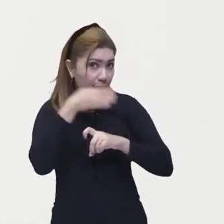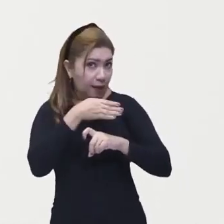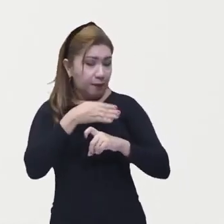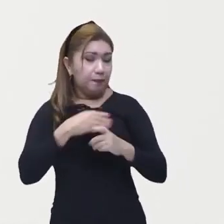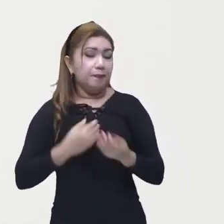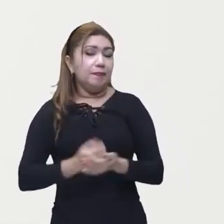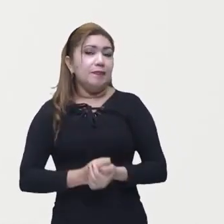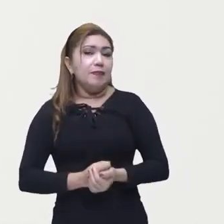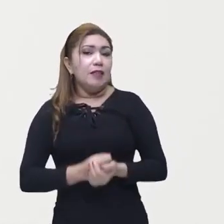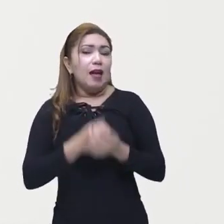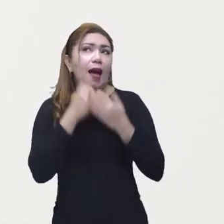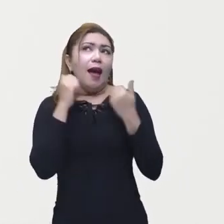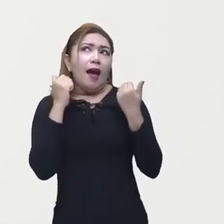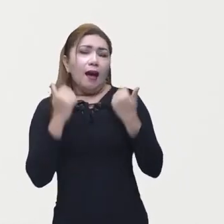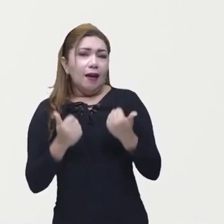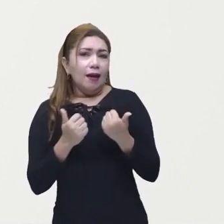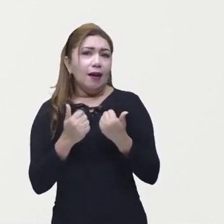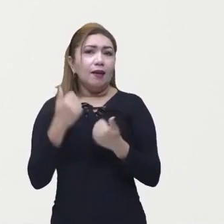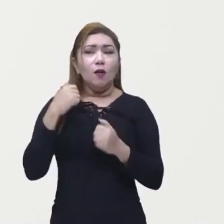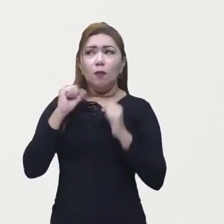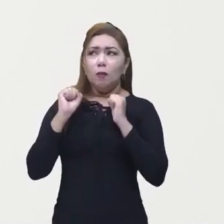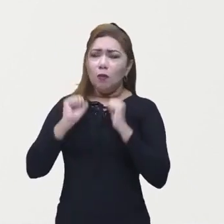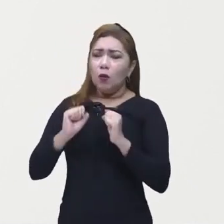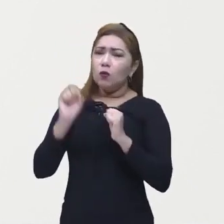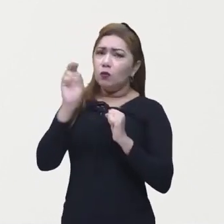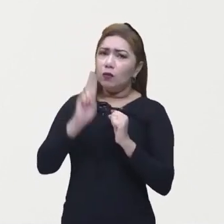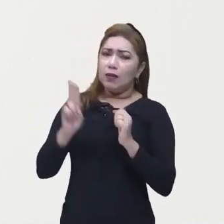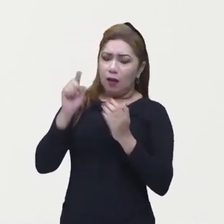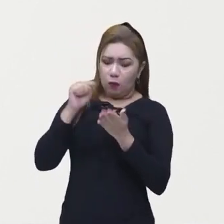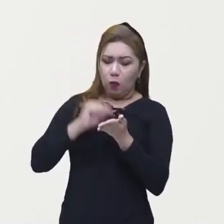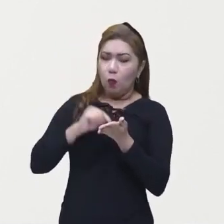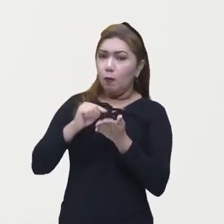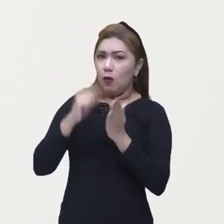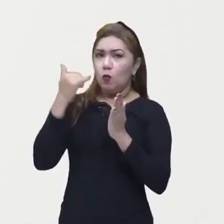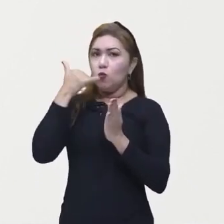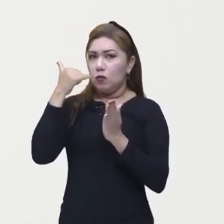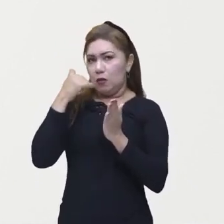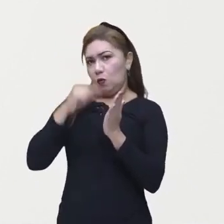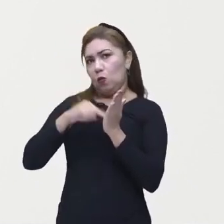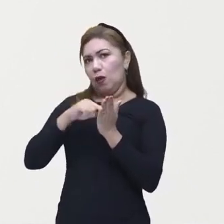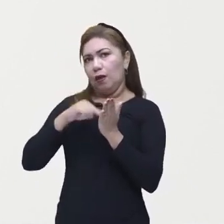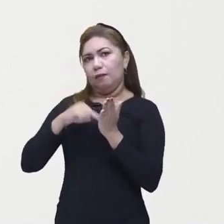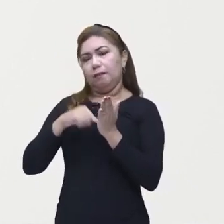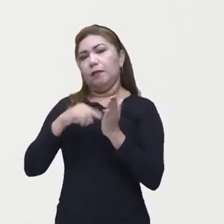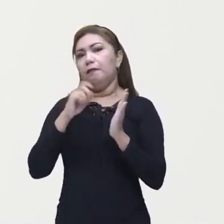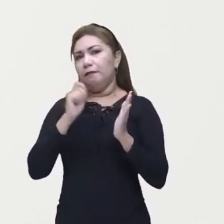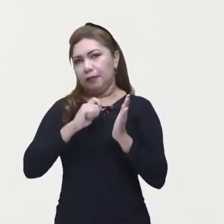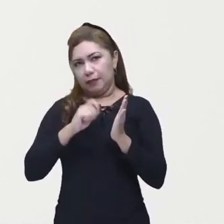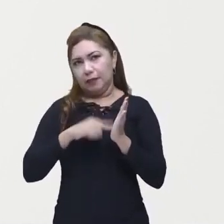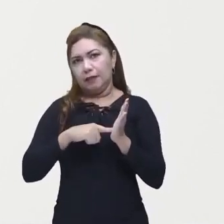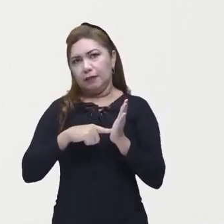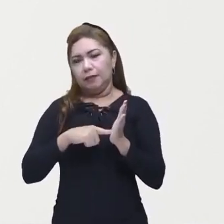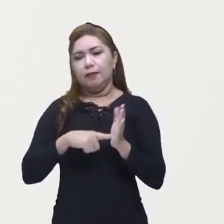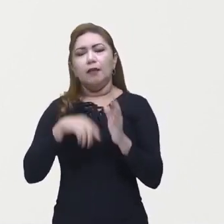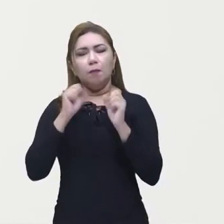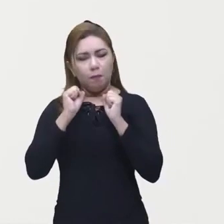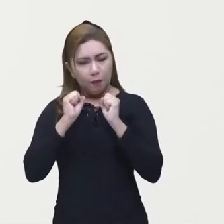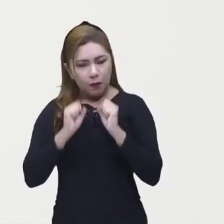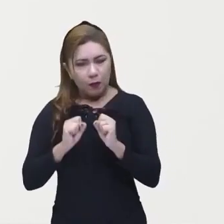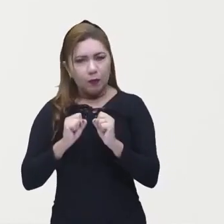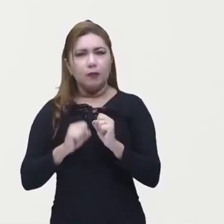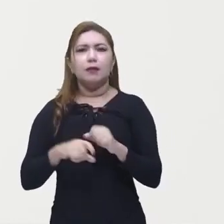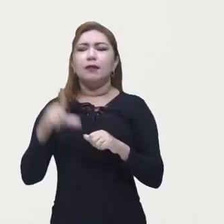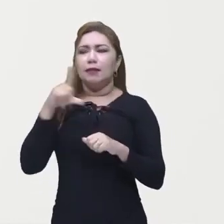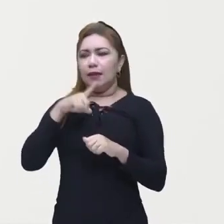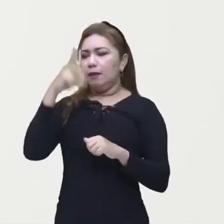agenda. Professor, eu posso fazer isso no celular também. Como eu falei, depende do que você gosta de usar mais, tá certo? Tem pessoas que utilizam mais a agenda de